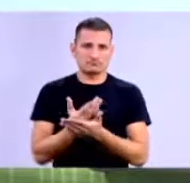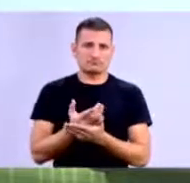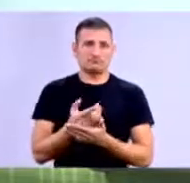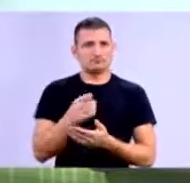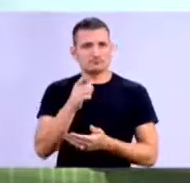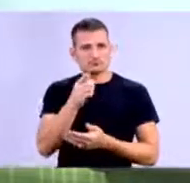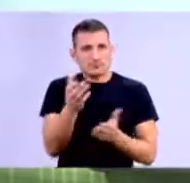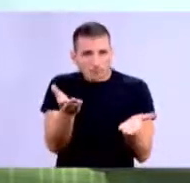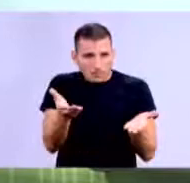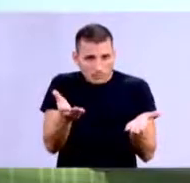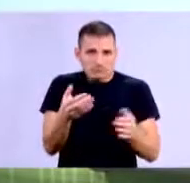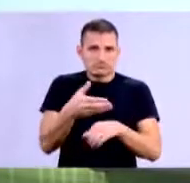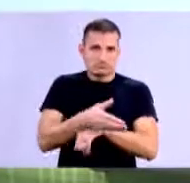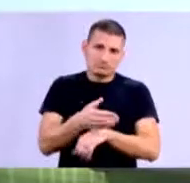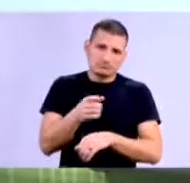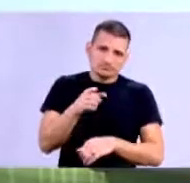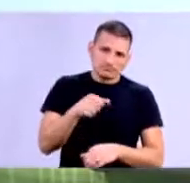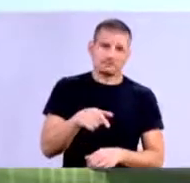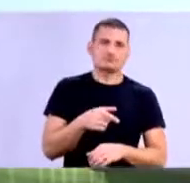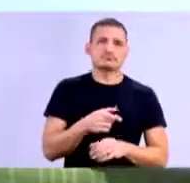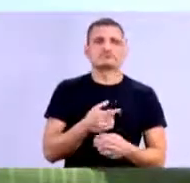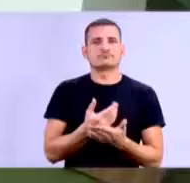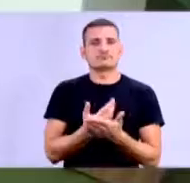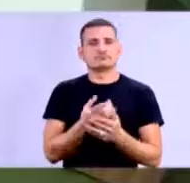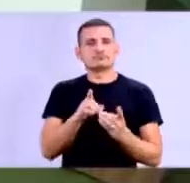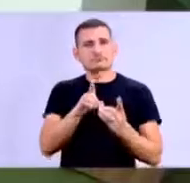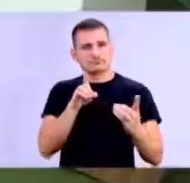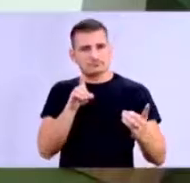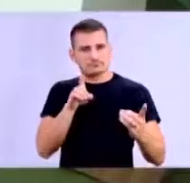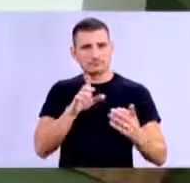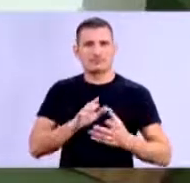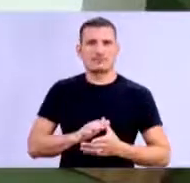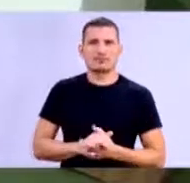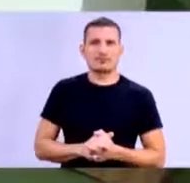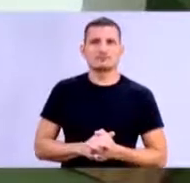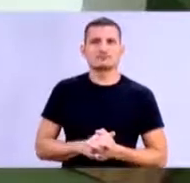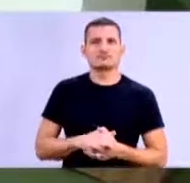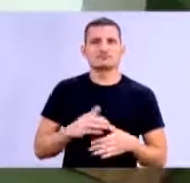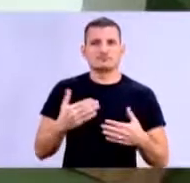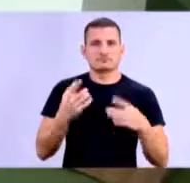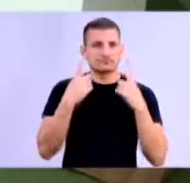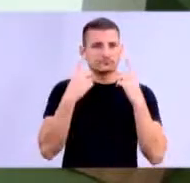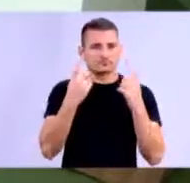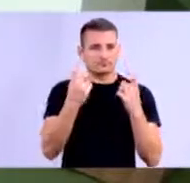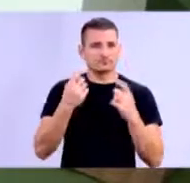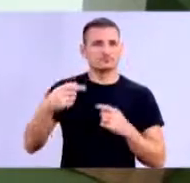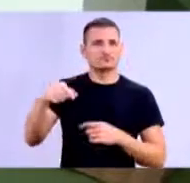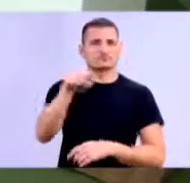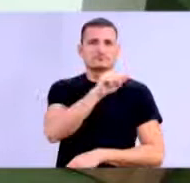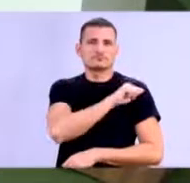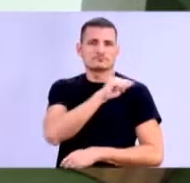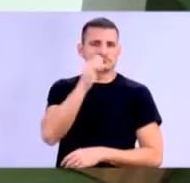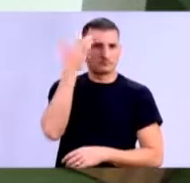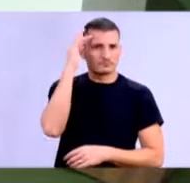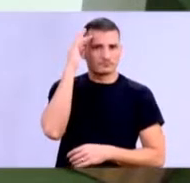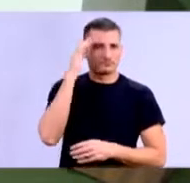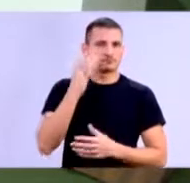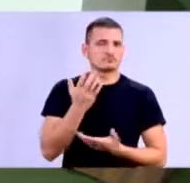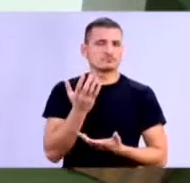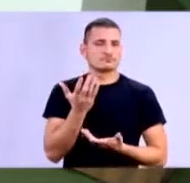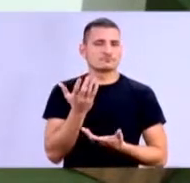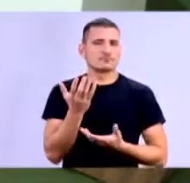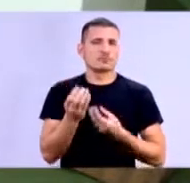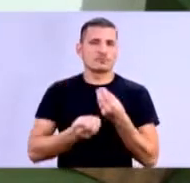você agora faz parte. Muito interessante, professora, eles entenderem de forma geral uma